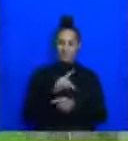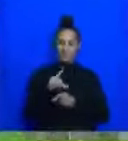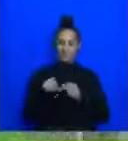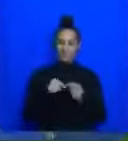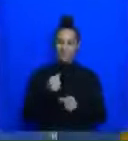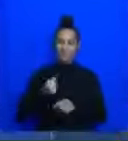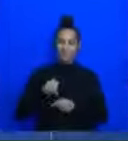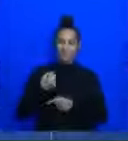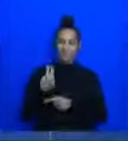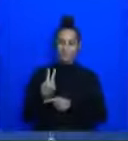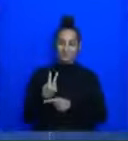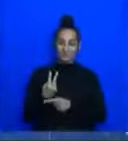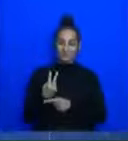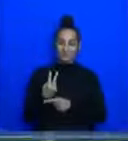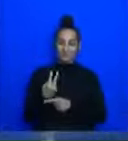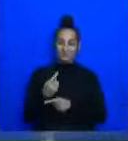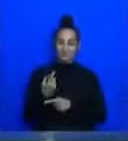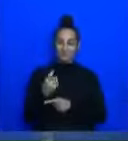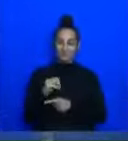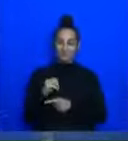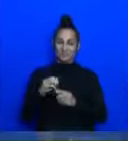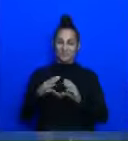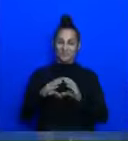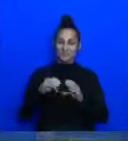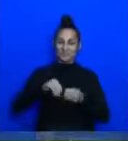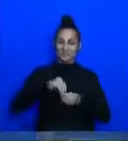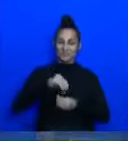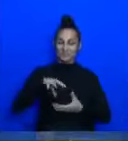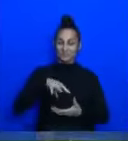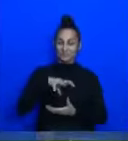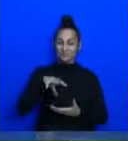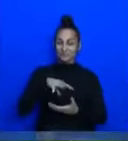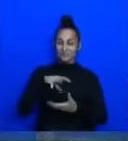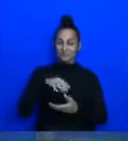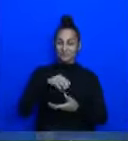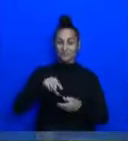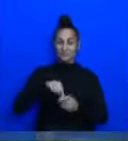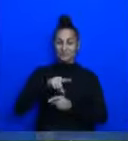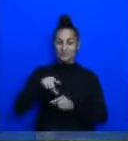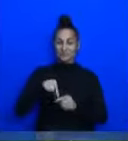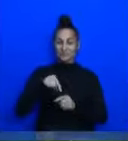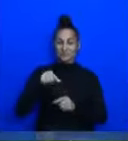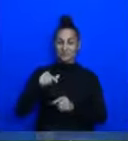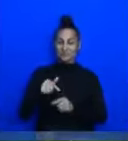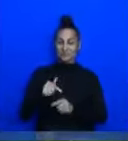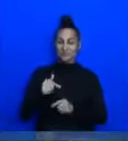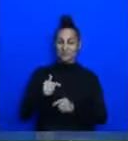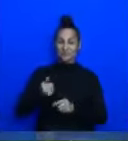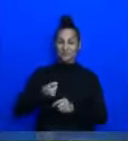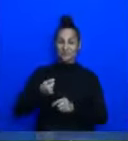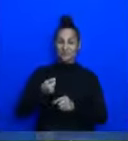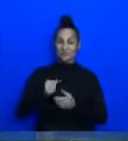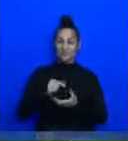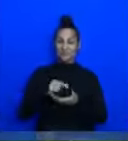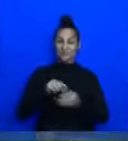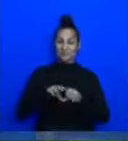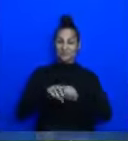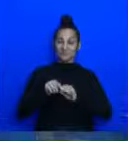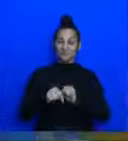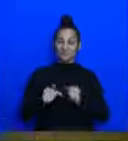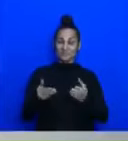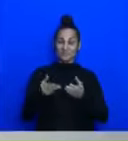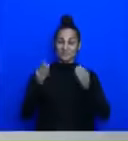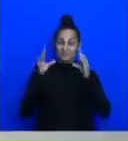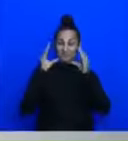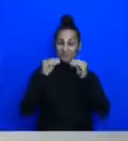coluna de número 2. 10 bolas girando dentro do globo número 2 para o sorteio das 7 números do Super 7